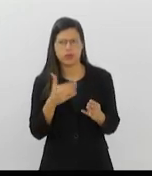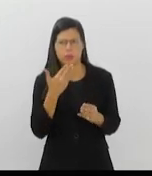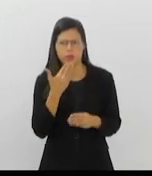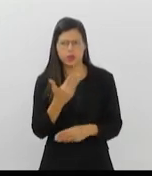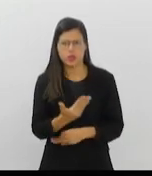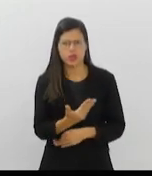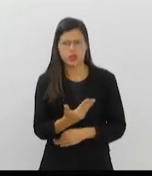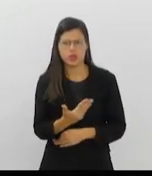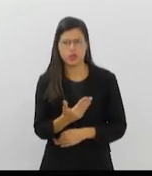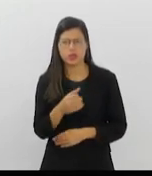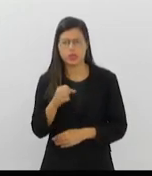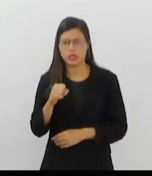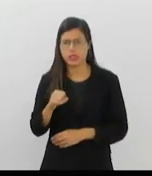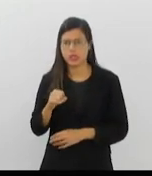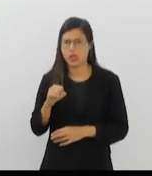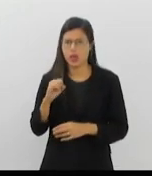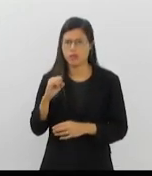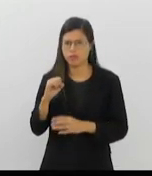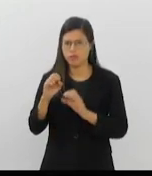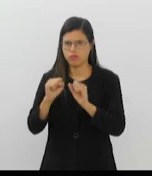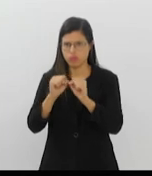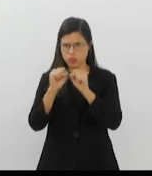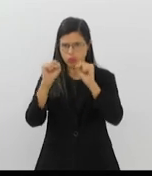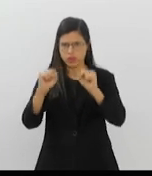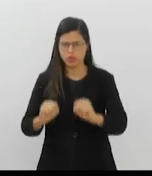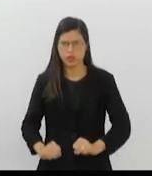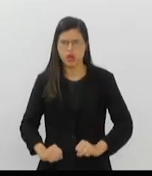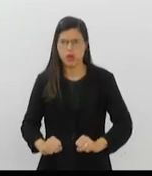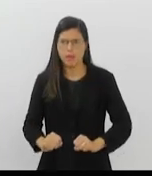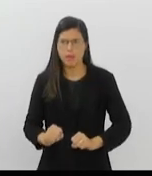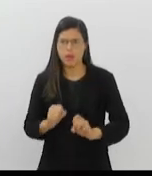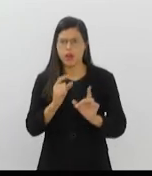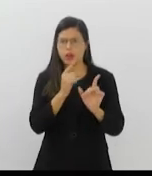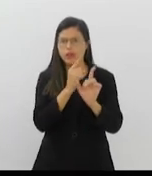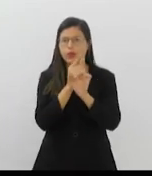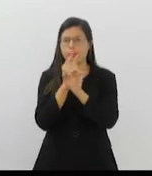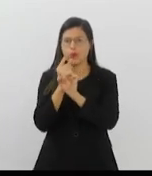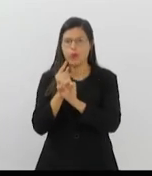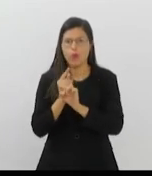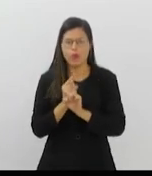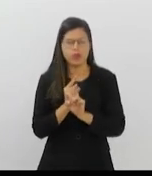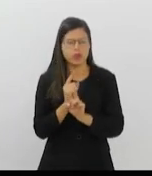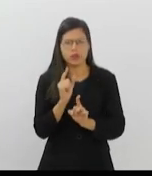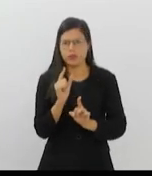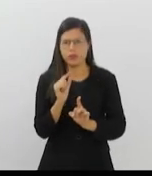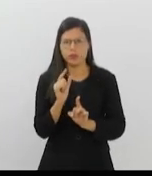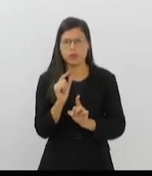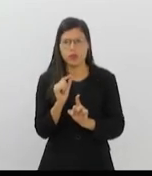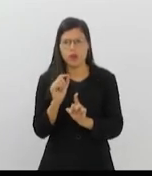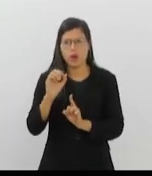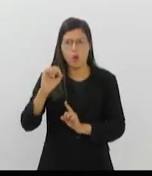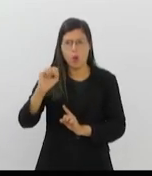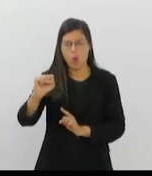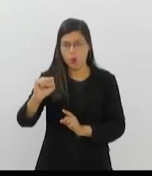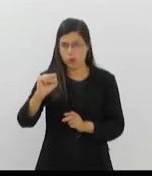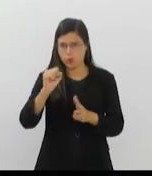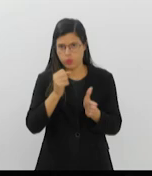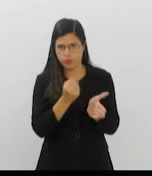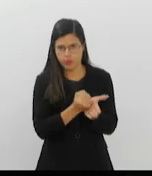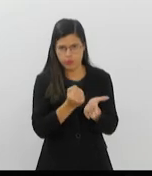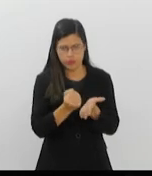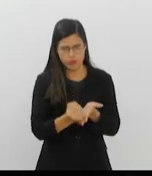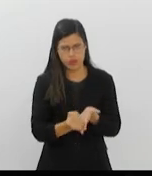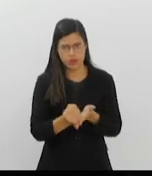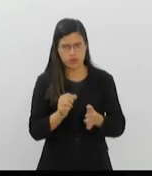gente for no sistema a gente encontra pelo menos oito contratos de